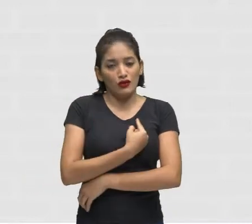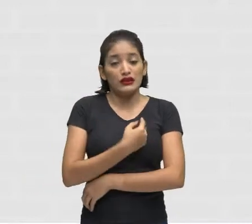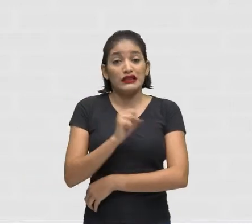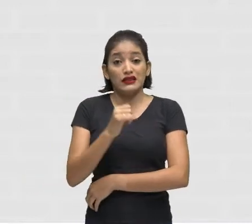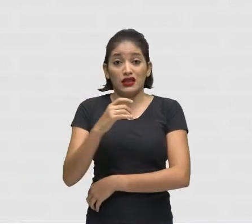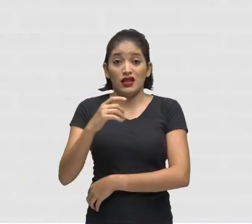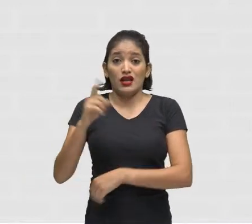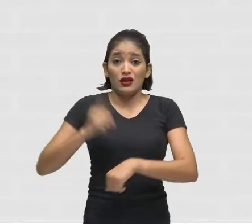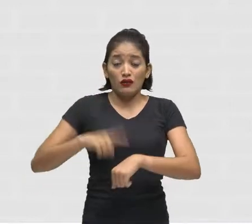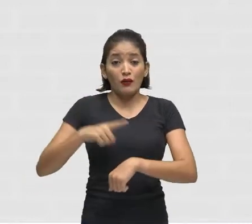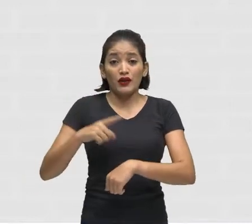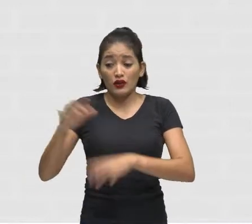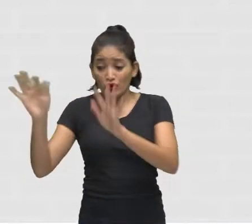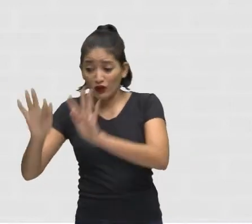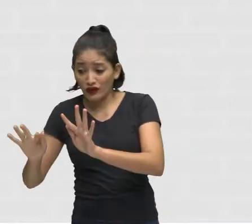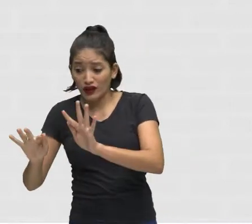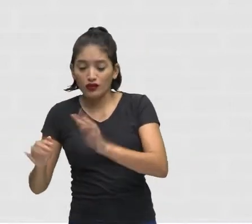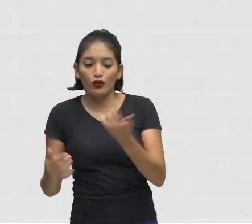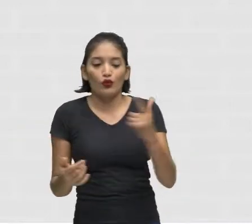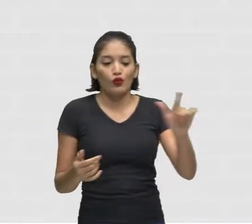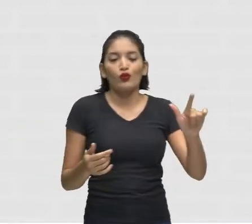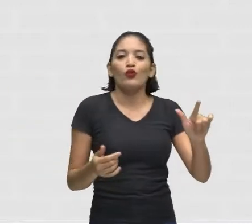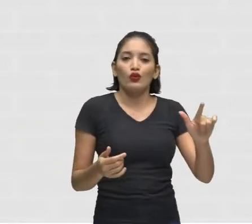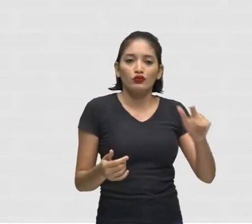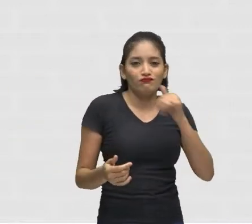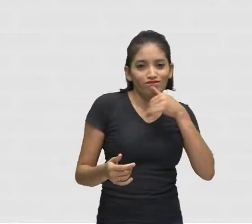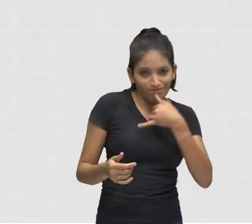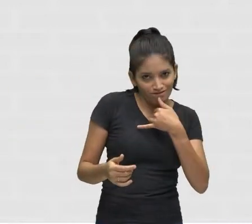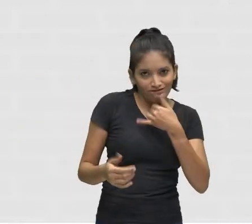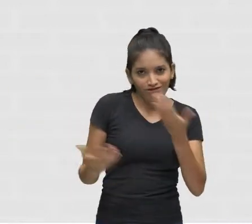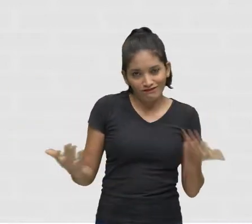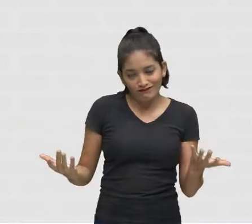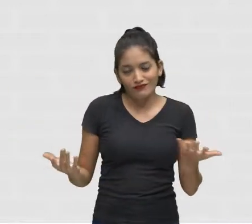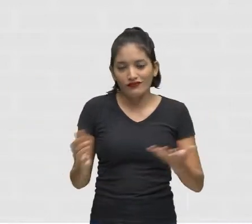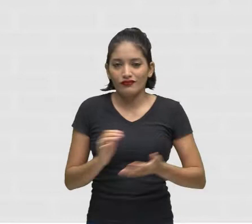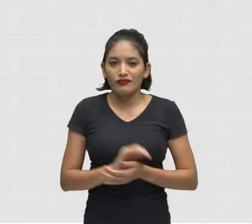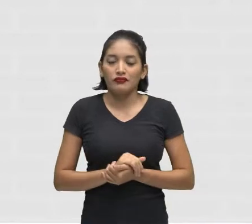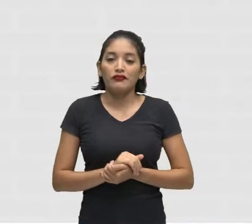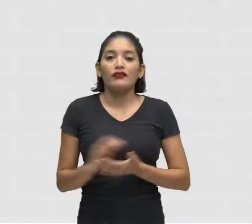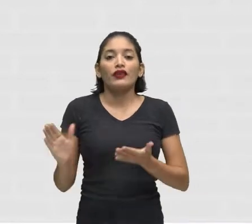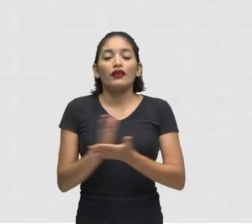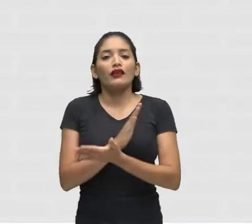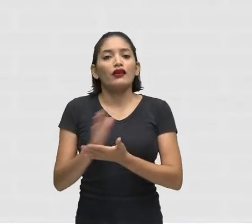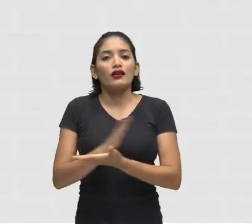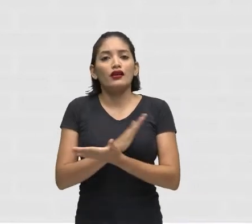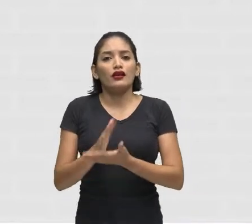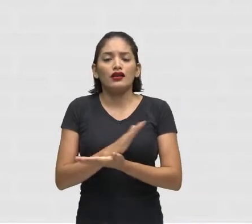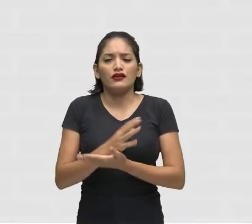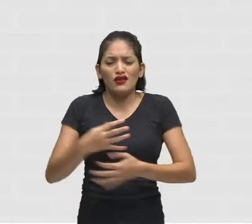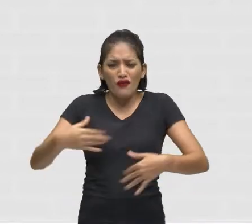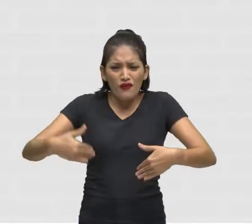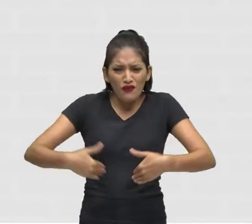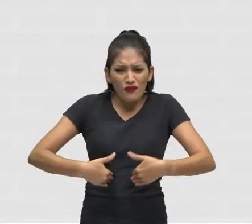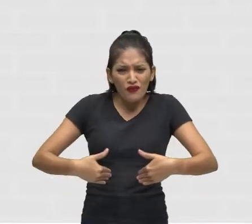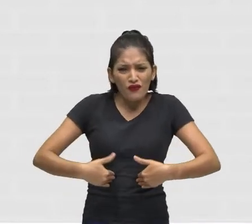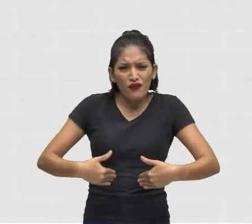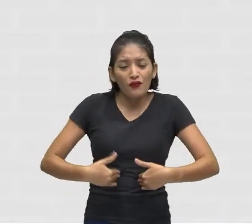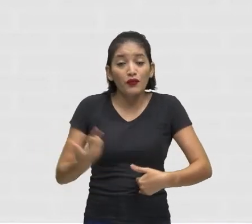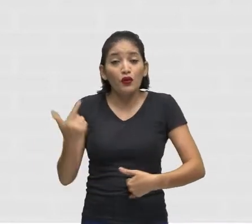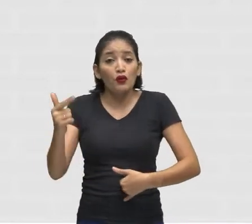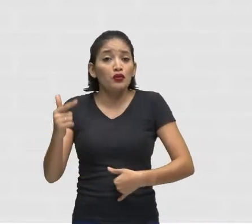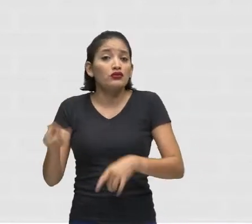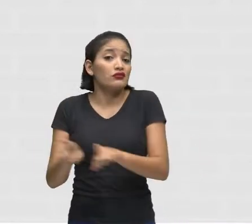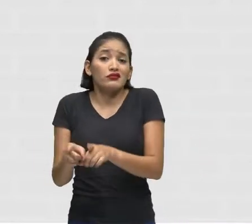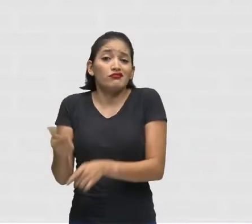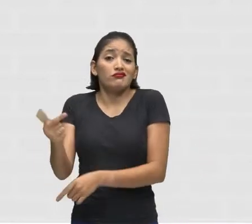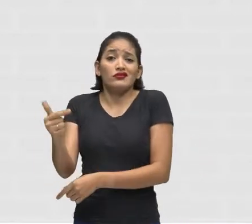momento eu estou infeliz, num outro momento eu vou estar feliz. Se às vezes eu estou com fome, outras vezes eu não